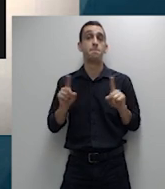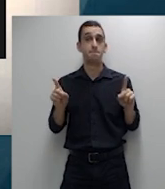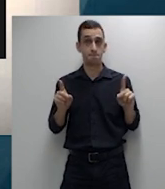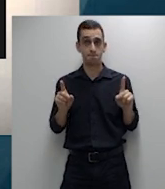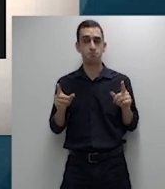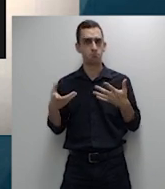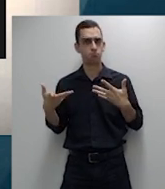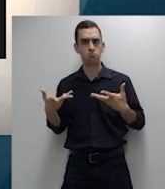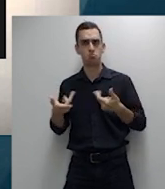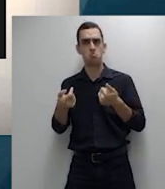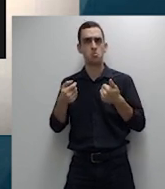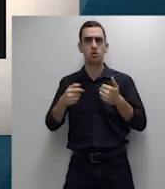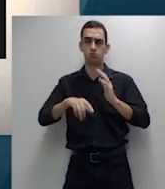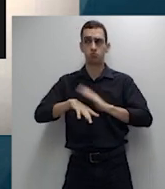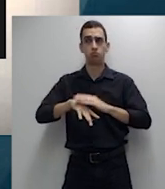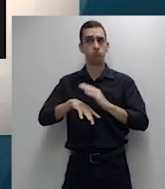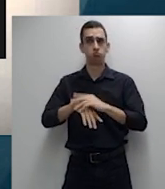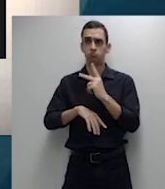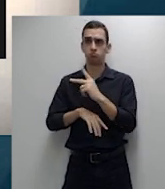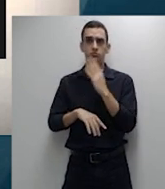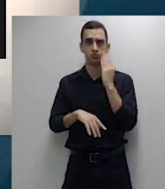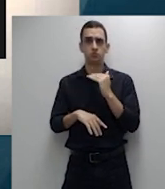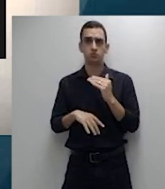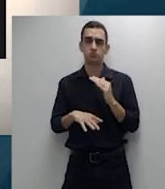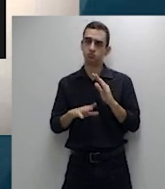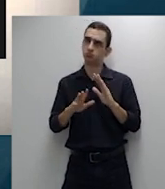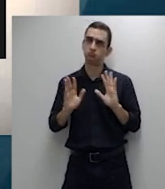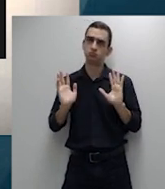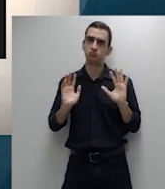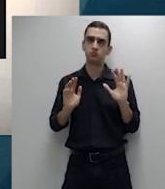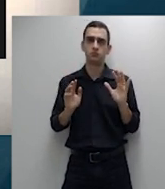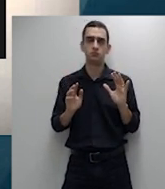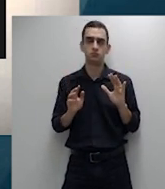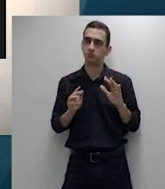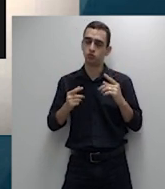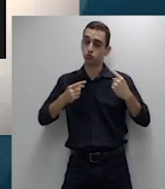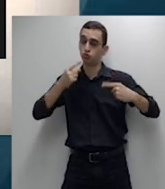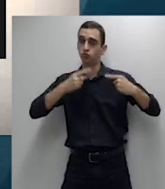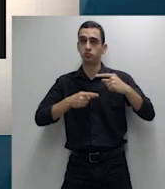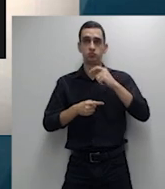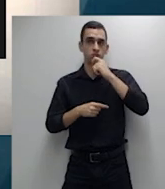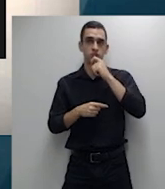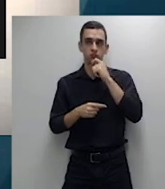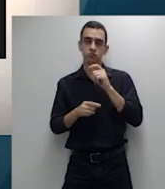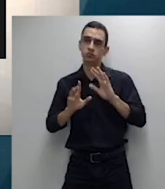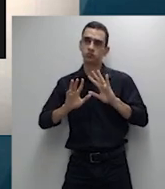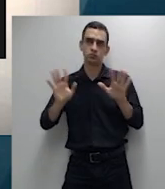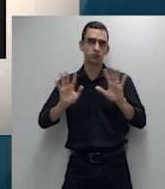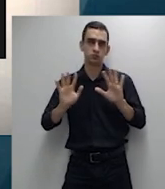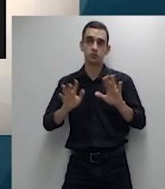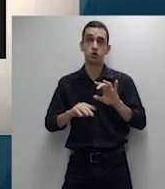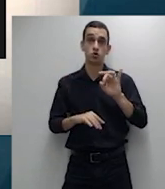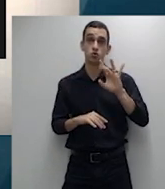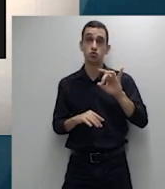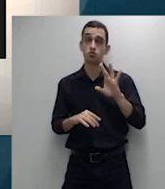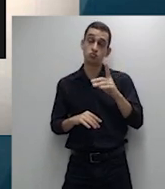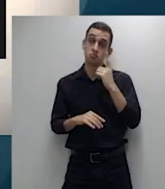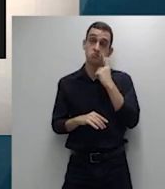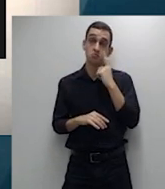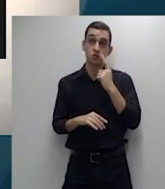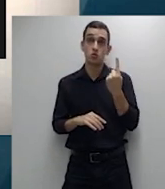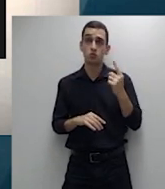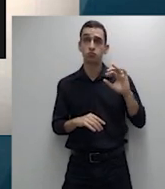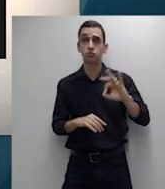eficiência no desempenho do causídico não está em discussão A tão somente o número esse